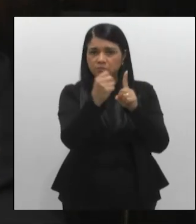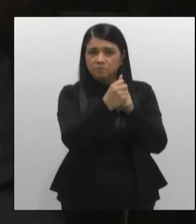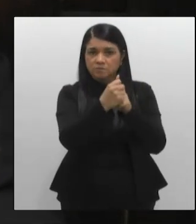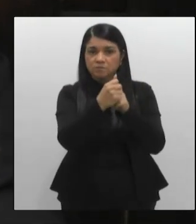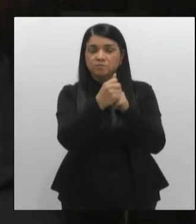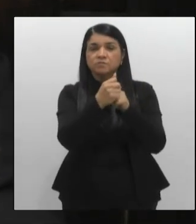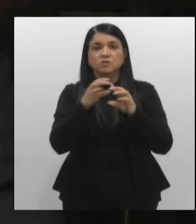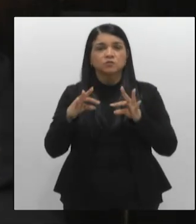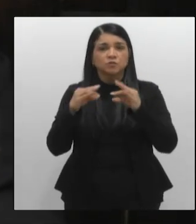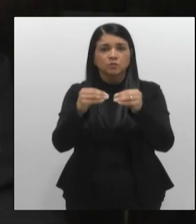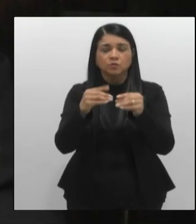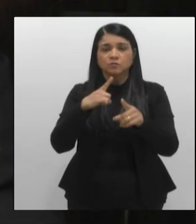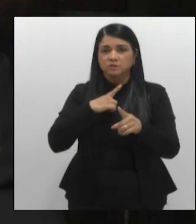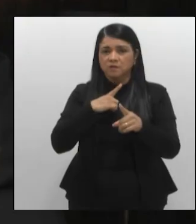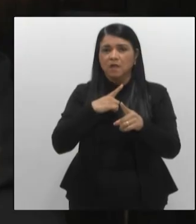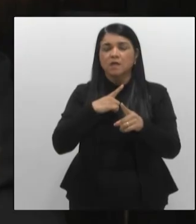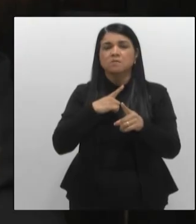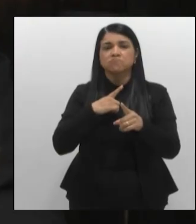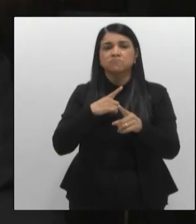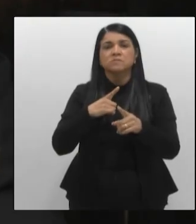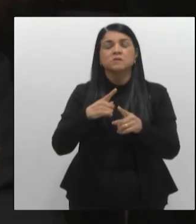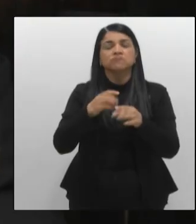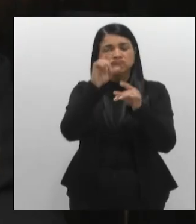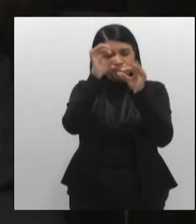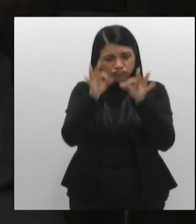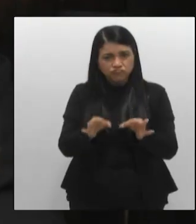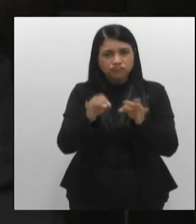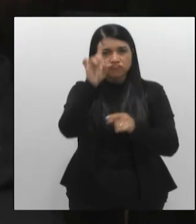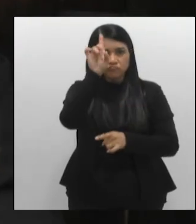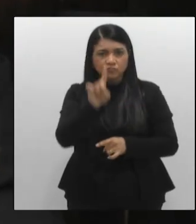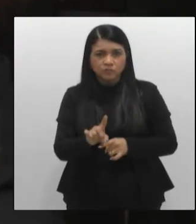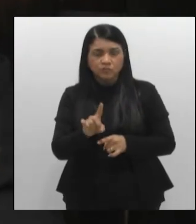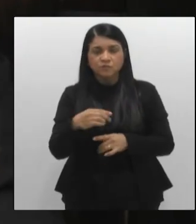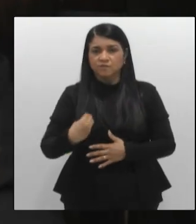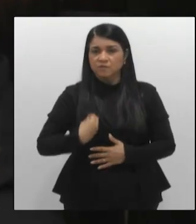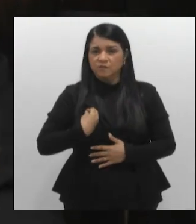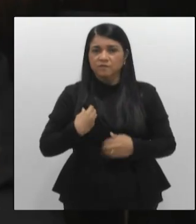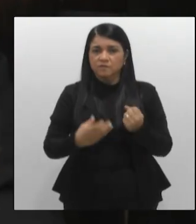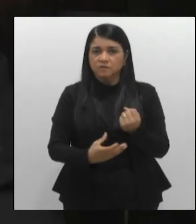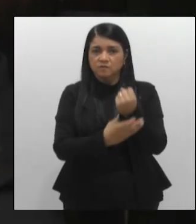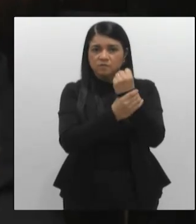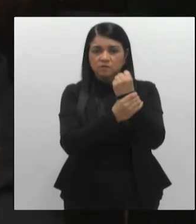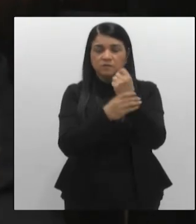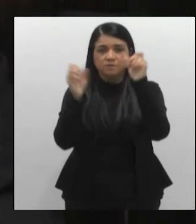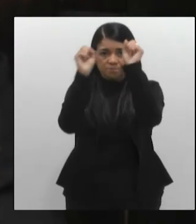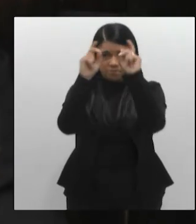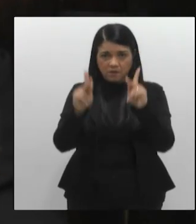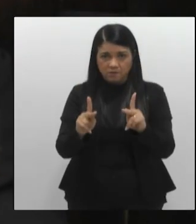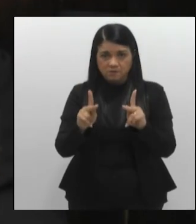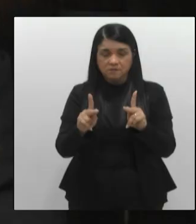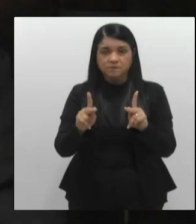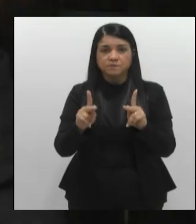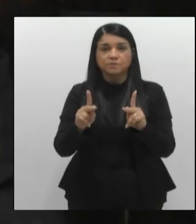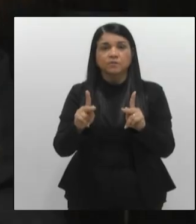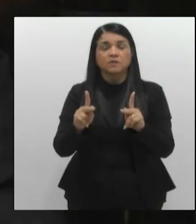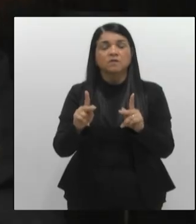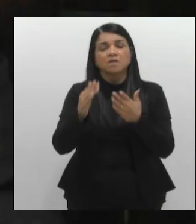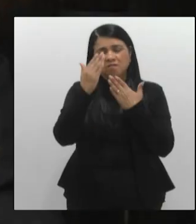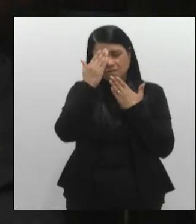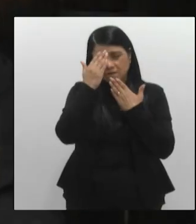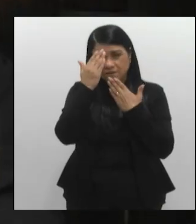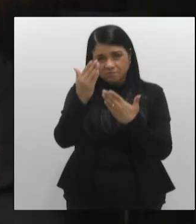onde todos tenham o seu lugar com dignidade e vivam com segurança e paz. Por isso